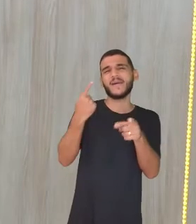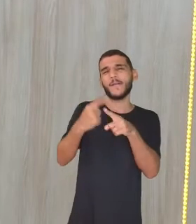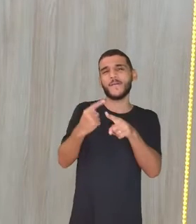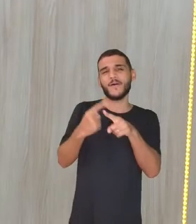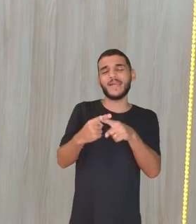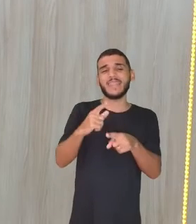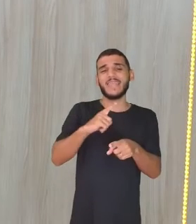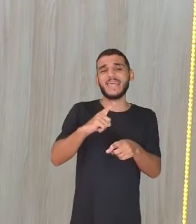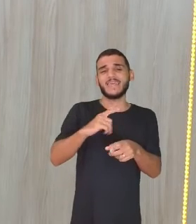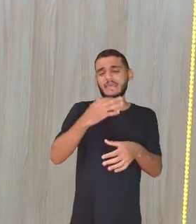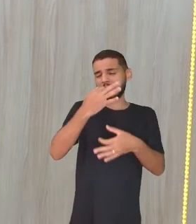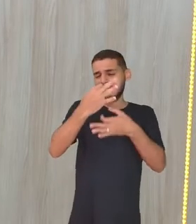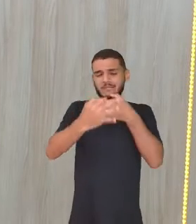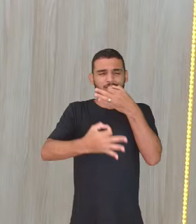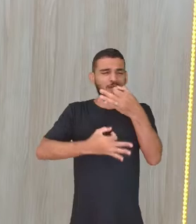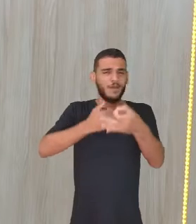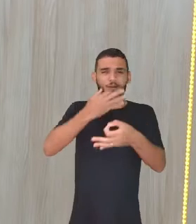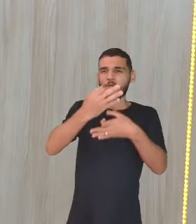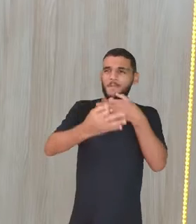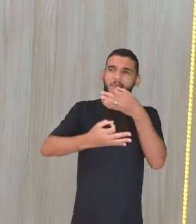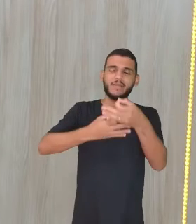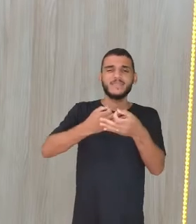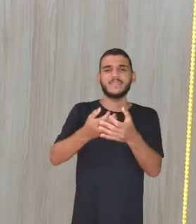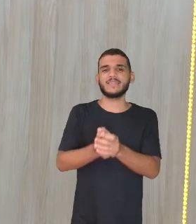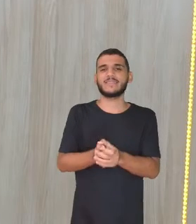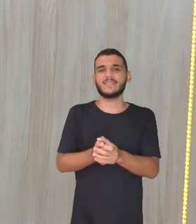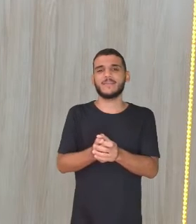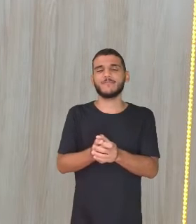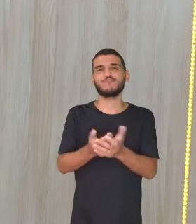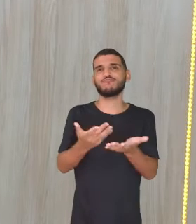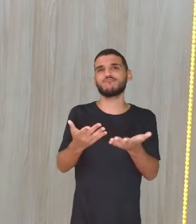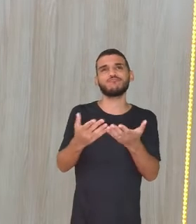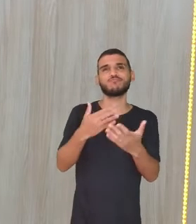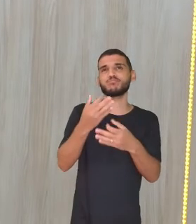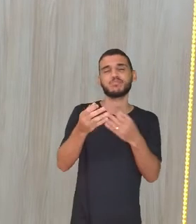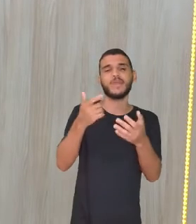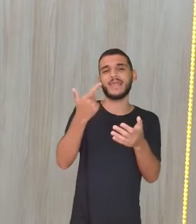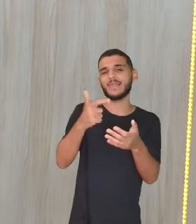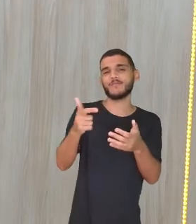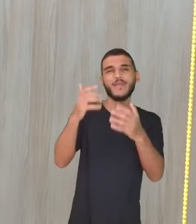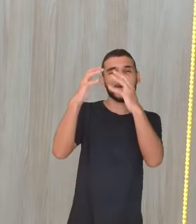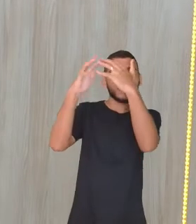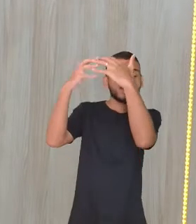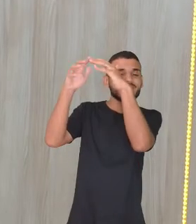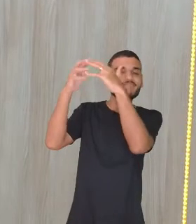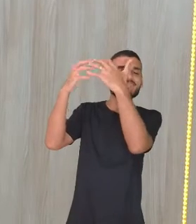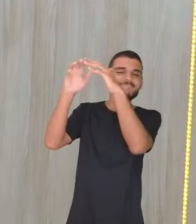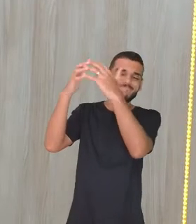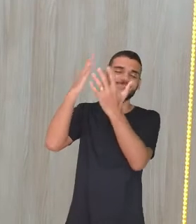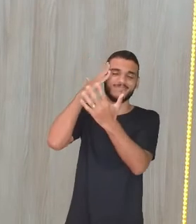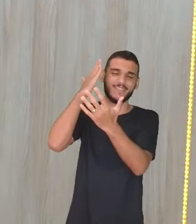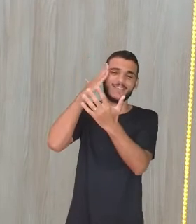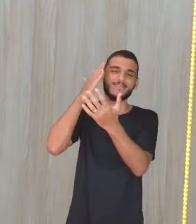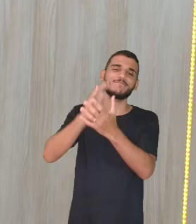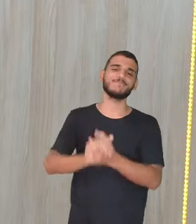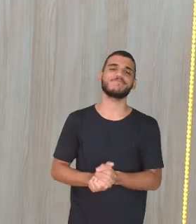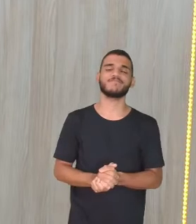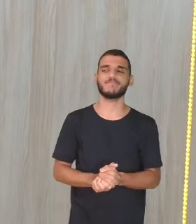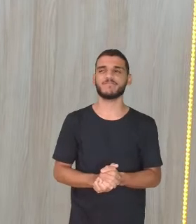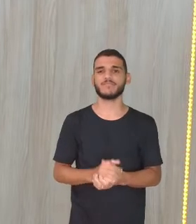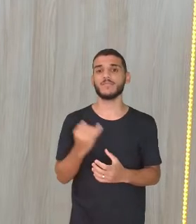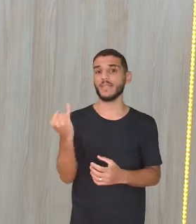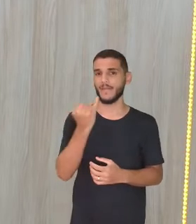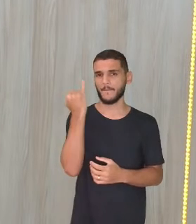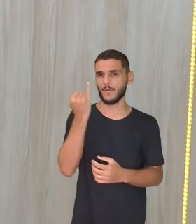trazer uma argumentação aí, um raciocínio lógico, sem raciocínio lógico, você acaba se perdendo. Por isso que é fundamental para